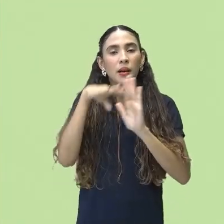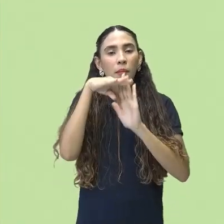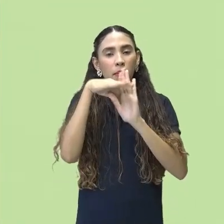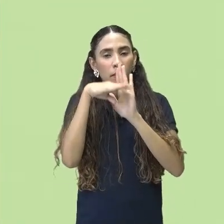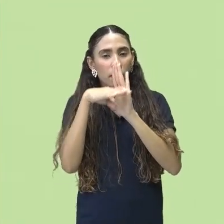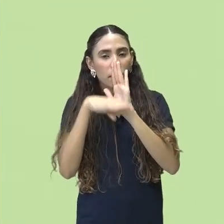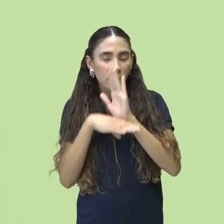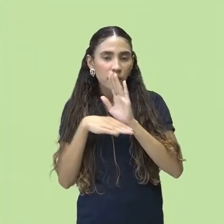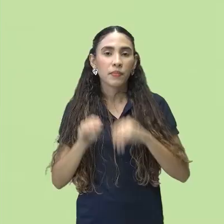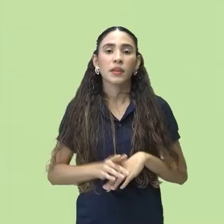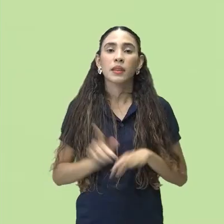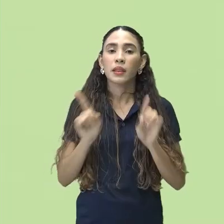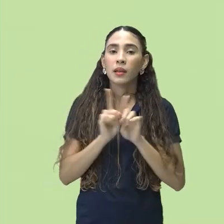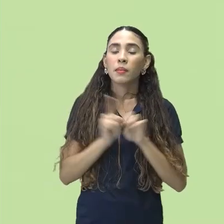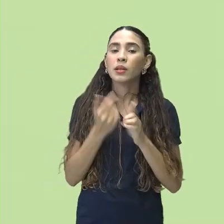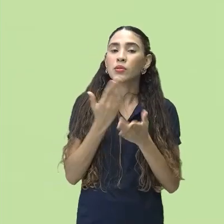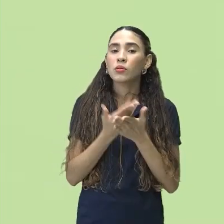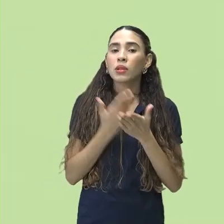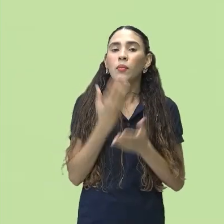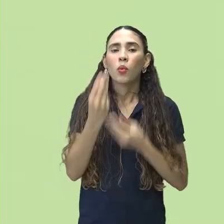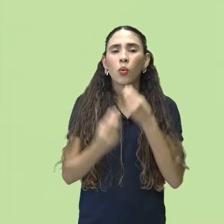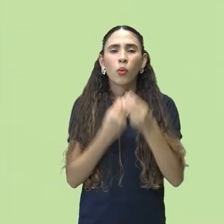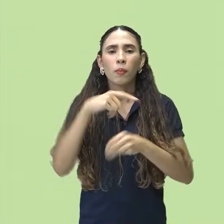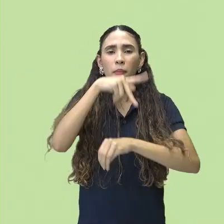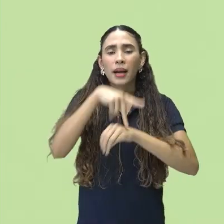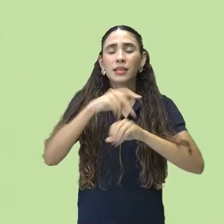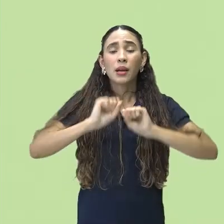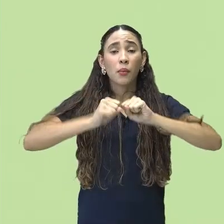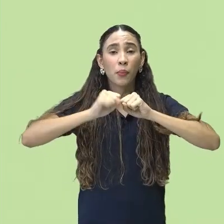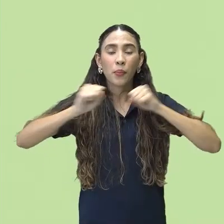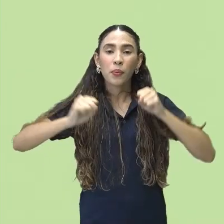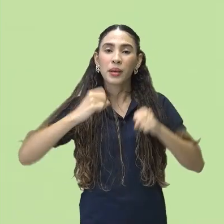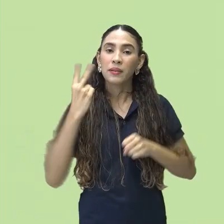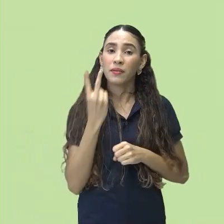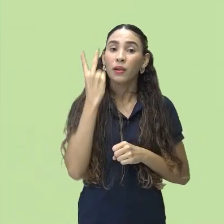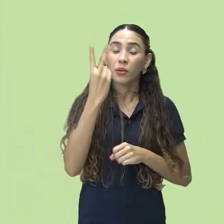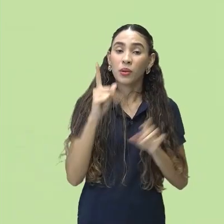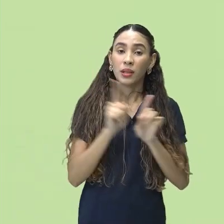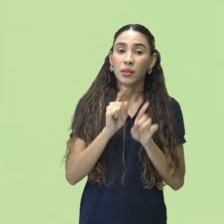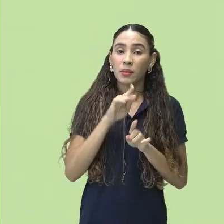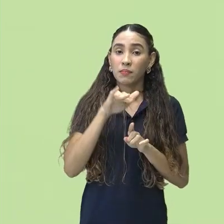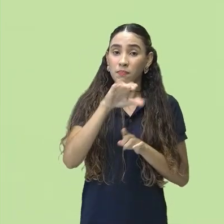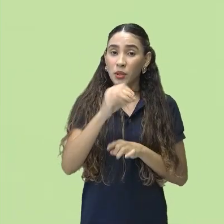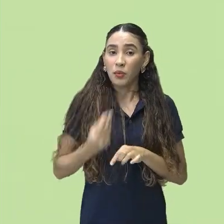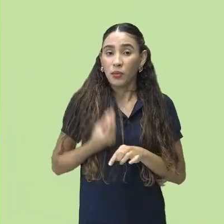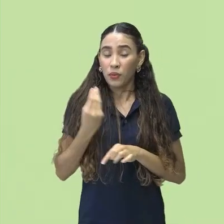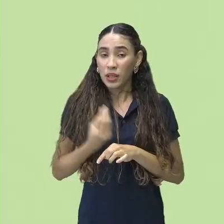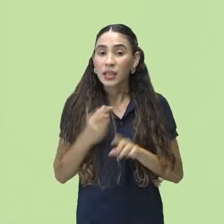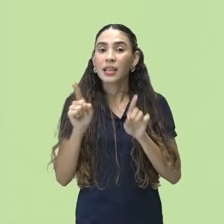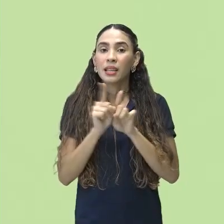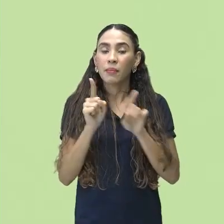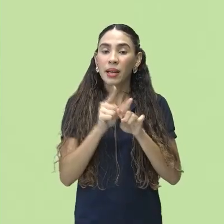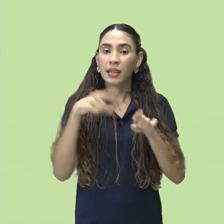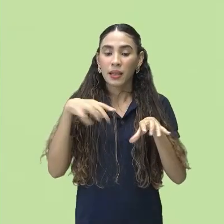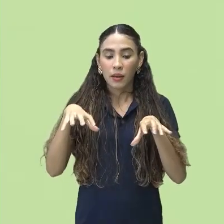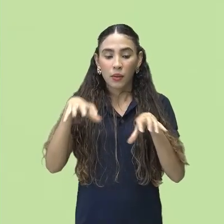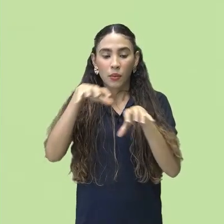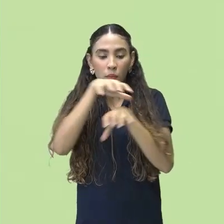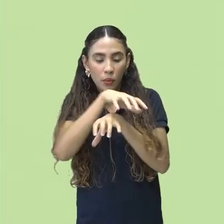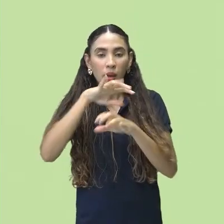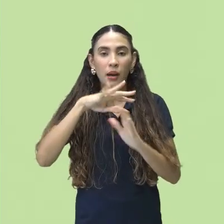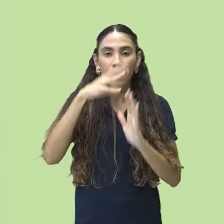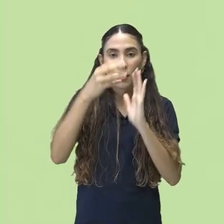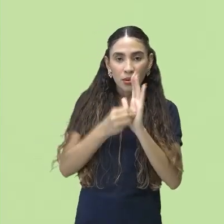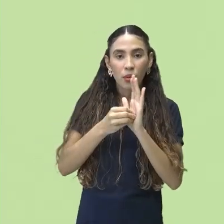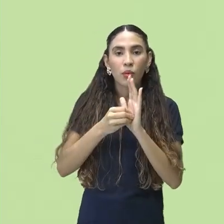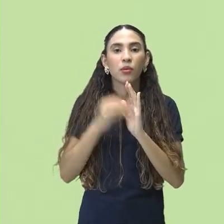classificações. Vimos aí como o nosso país é grande e rico em biodiversidade, como existem biomas, né, como o bioma